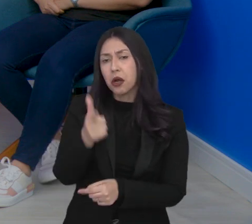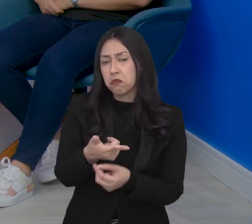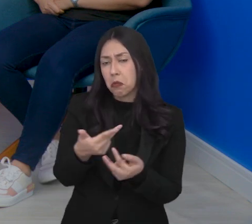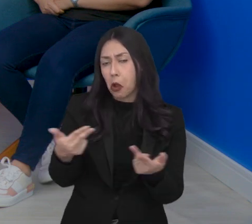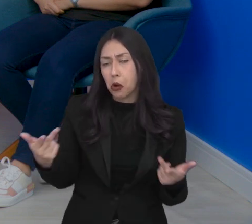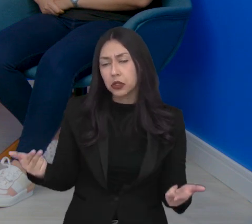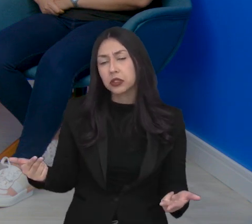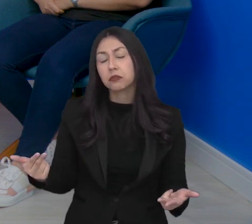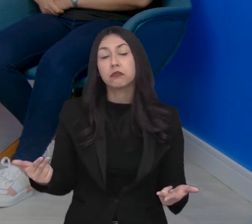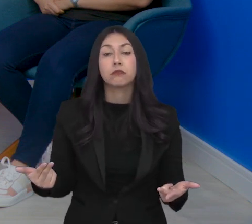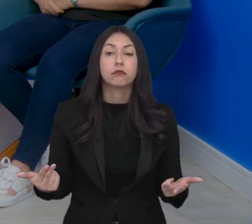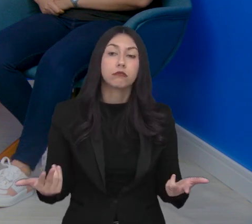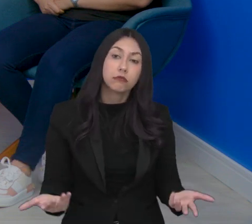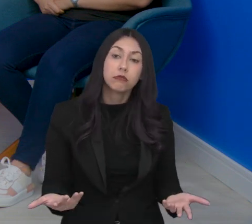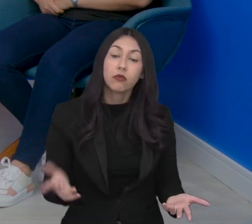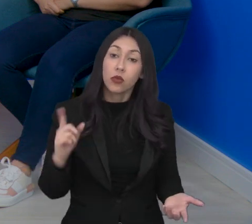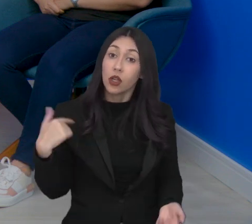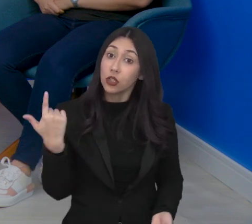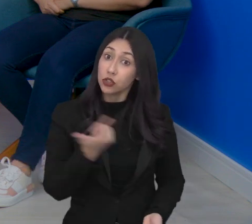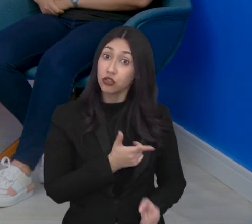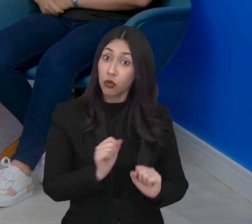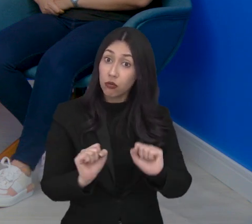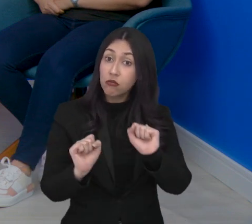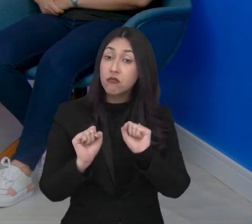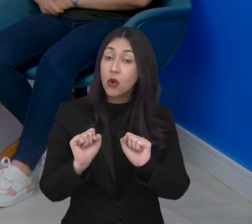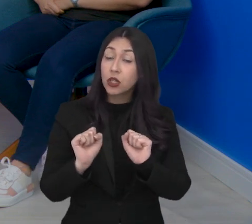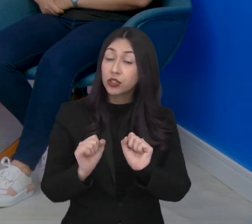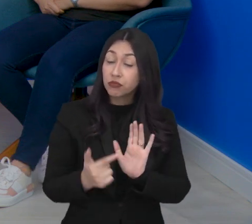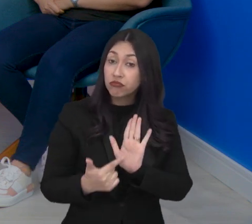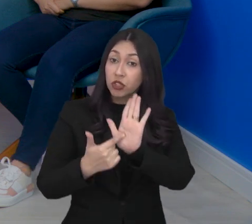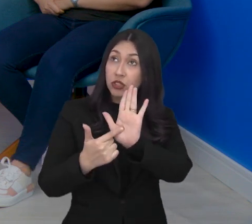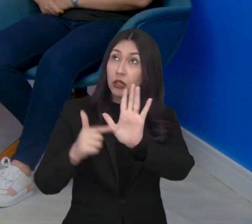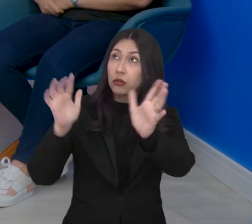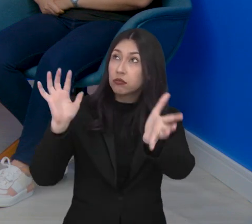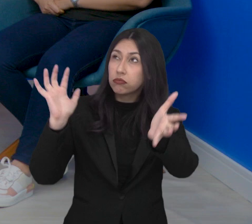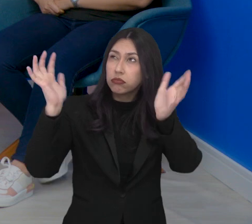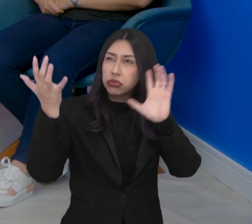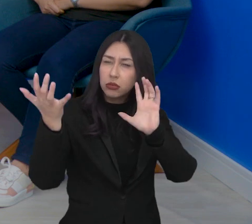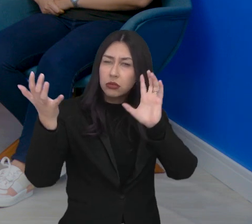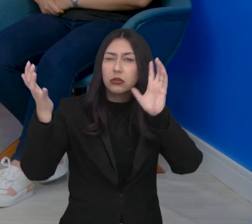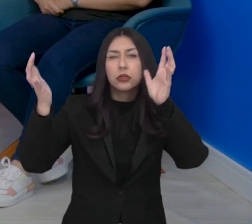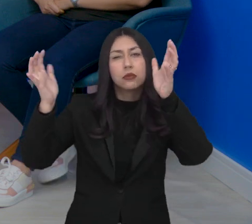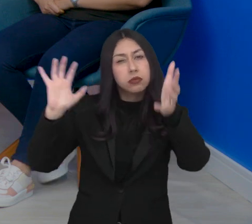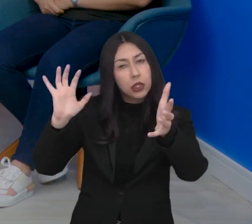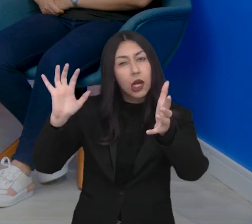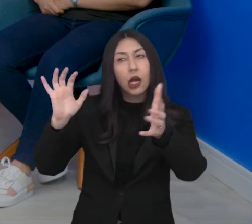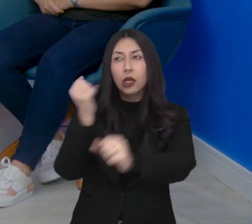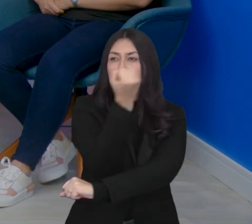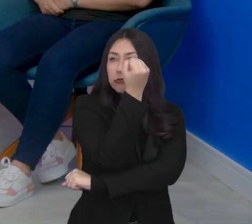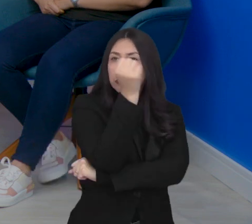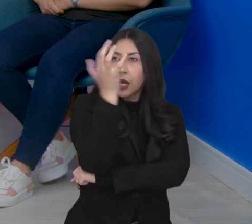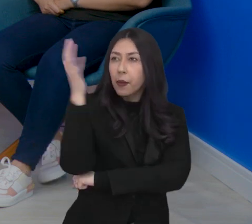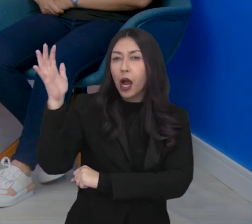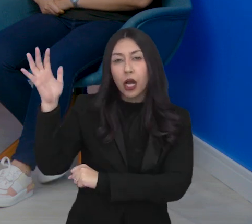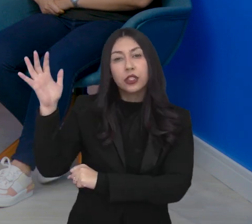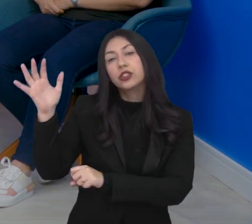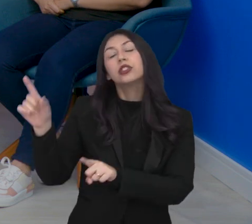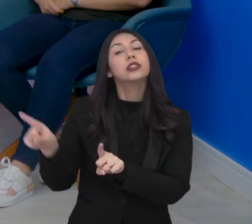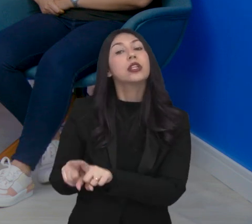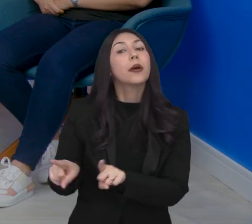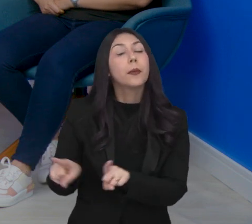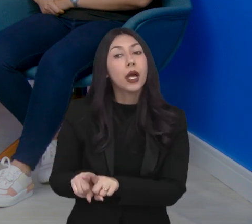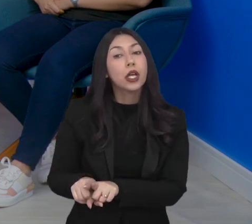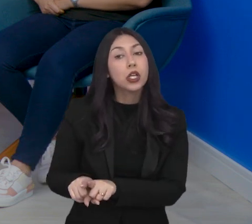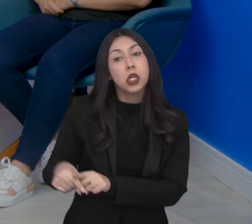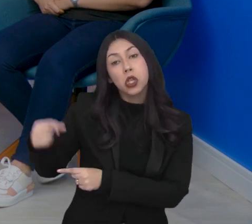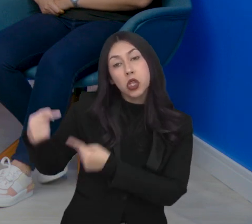Então, a gente pode colocar a questão das mudanças climáticas, o entendimento do meio ambiente de forma geral, como ponto de partida